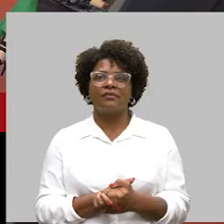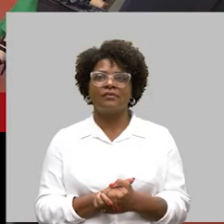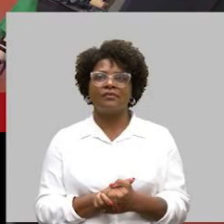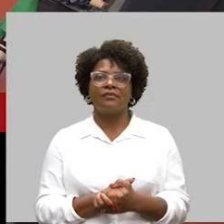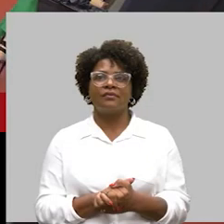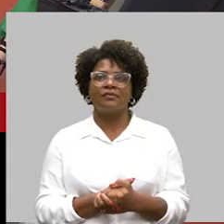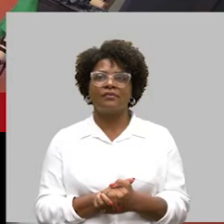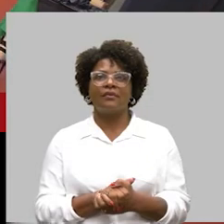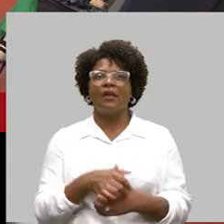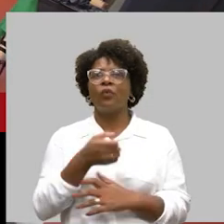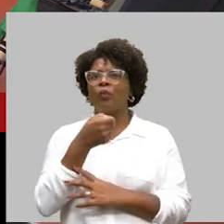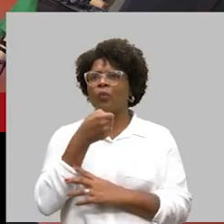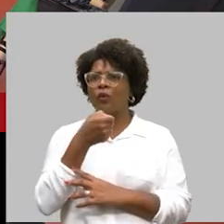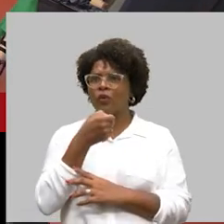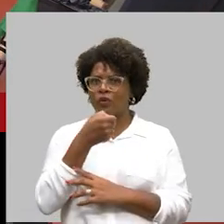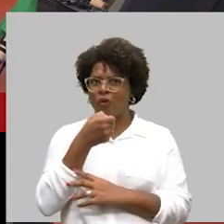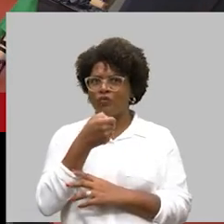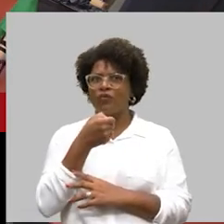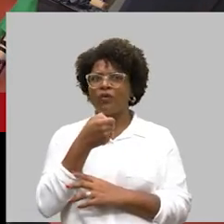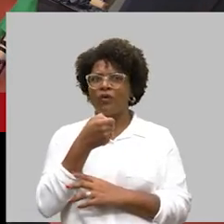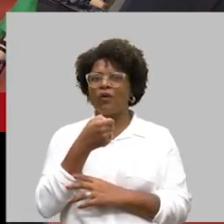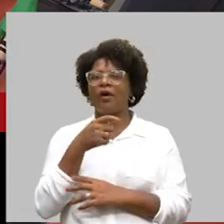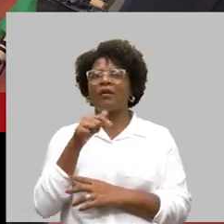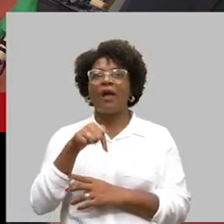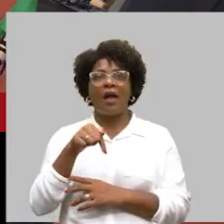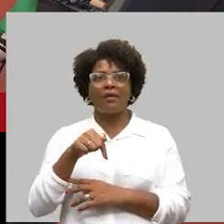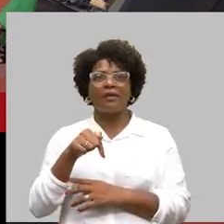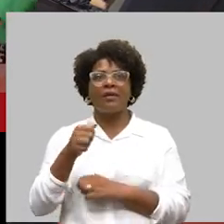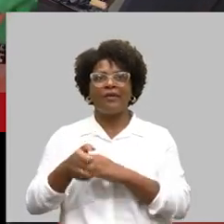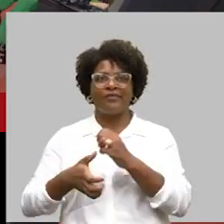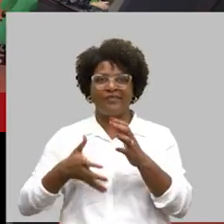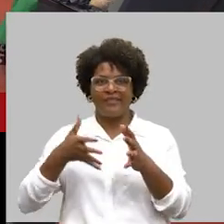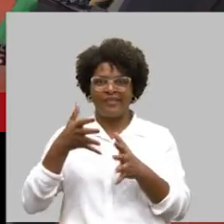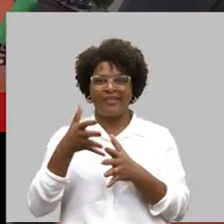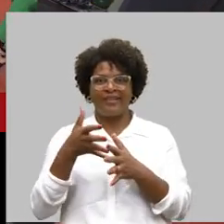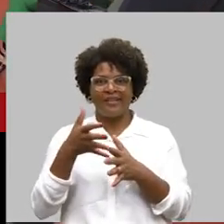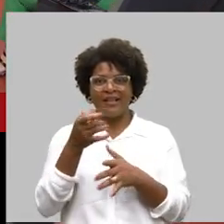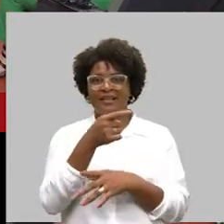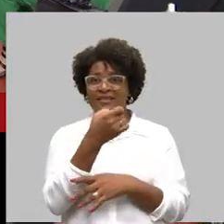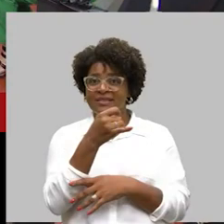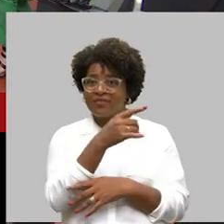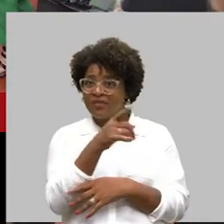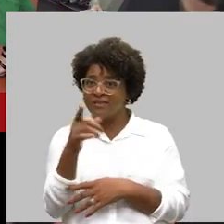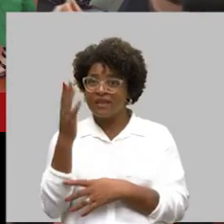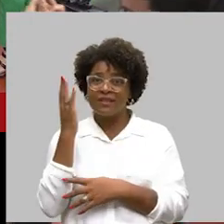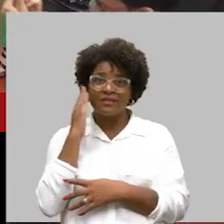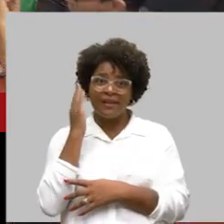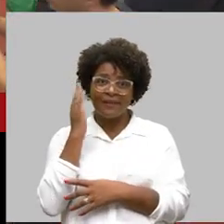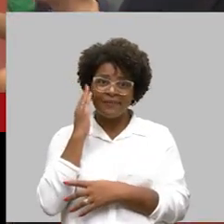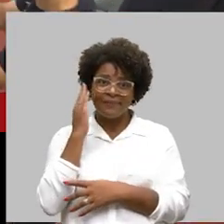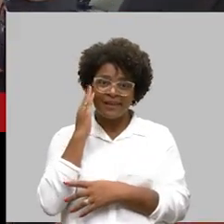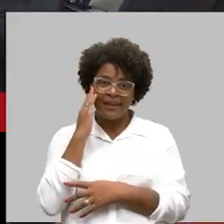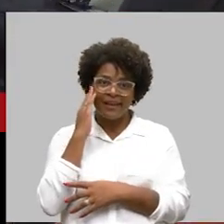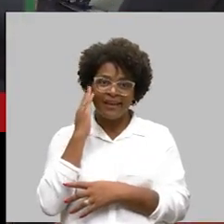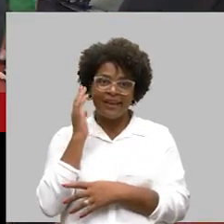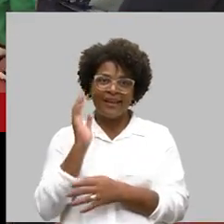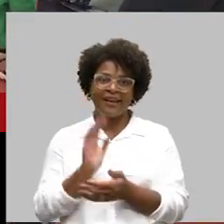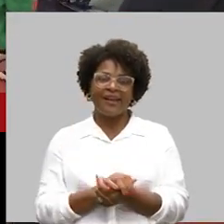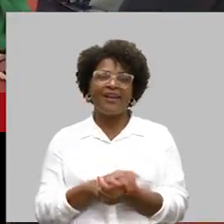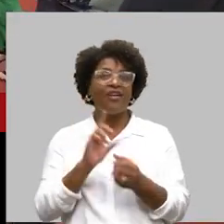o microfone tá mais alto então a gente vai cantar aqui e Quem souber quem não souber sol feja faz um bom